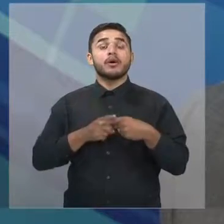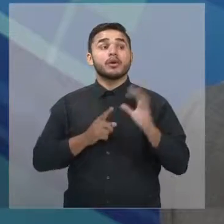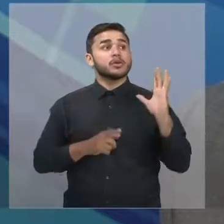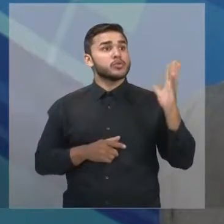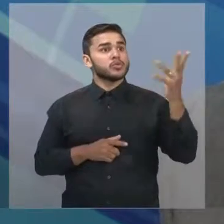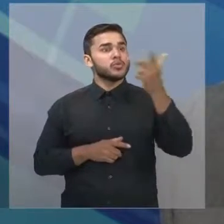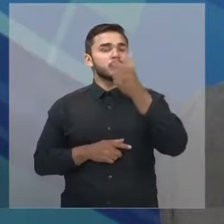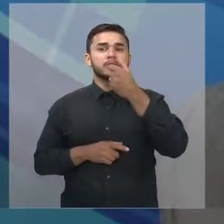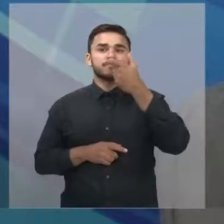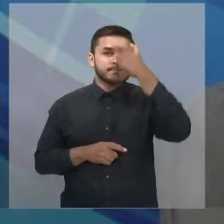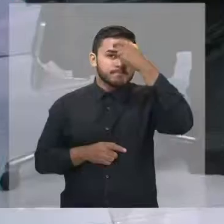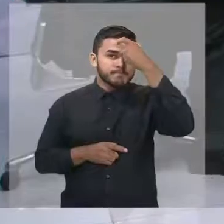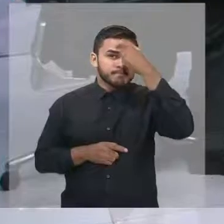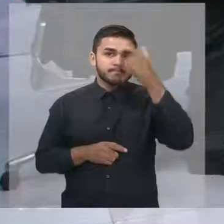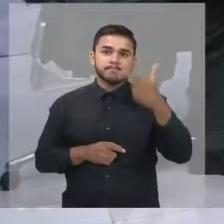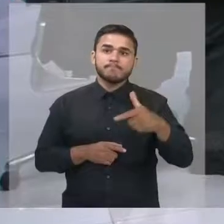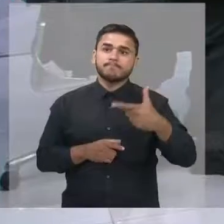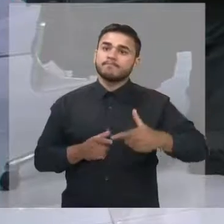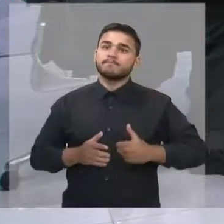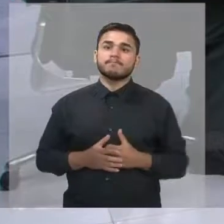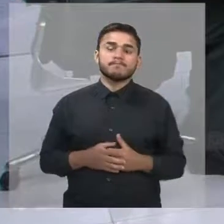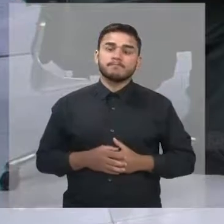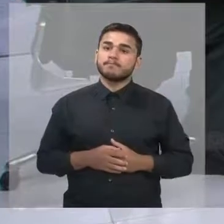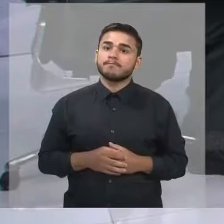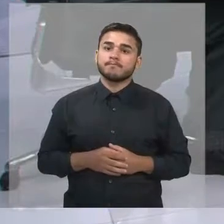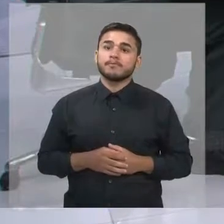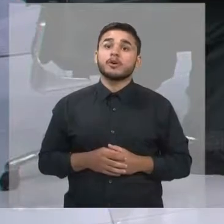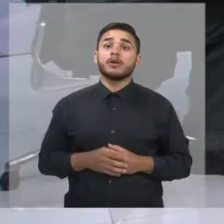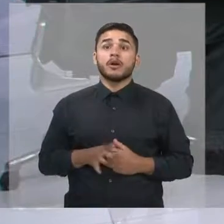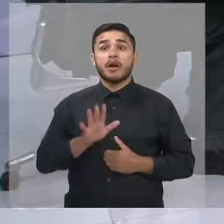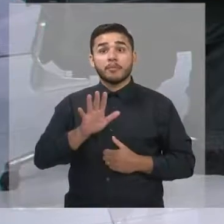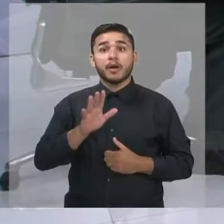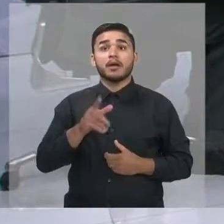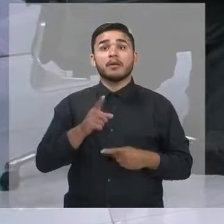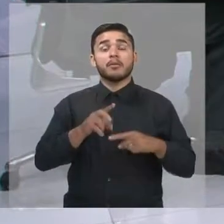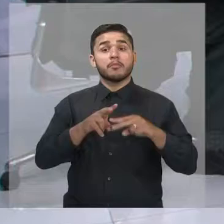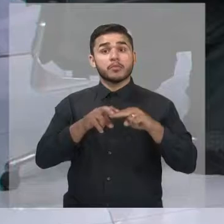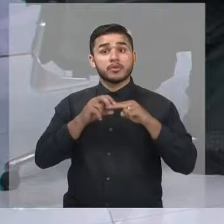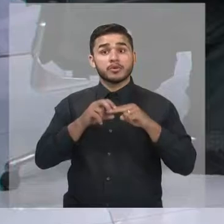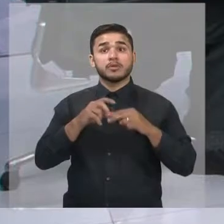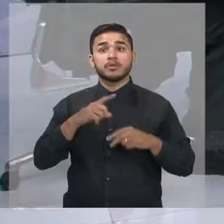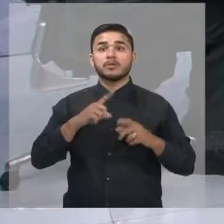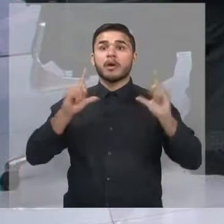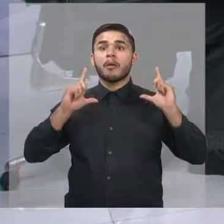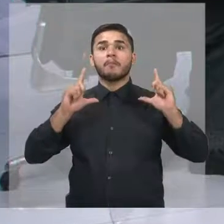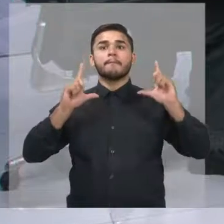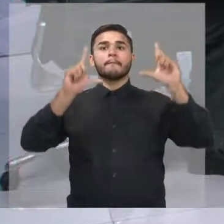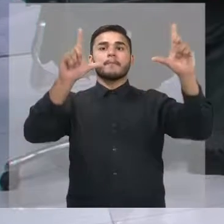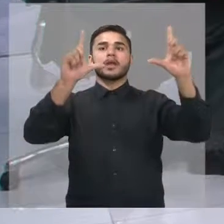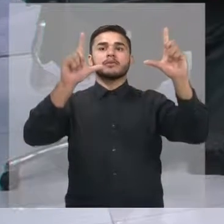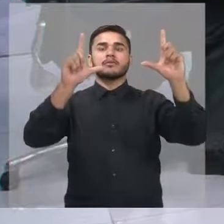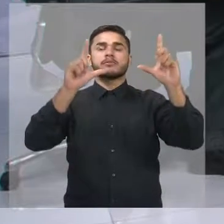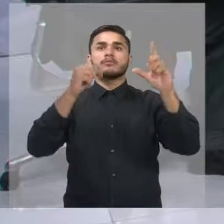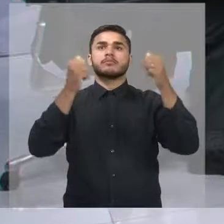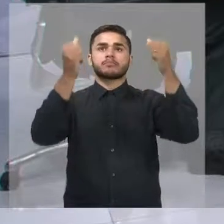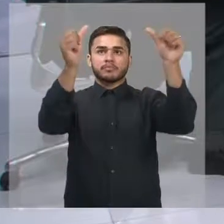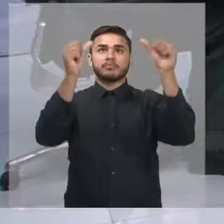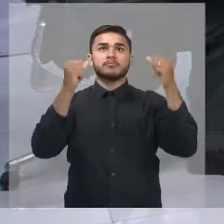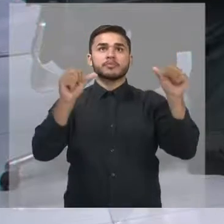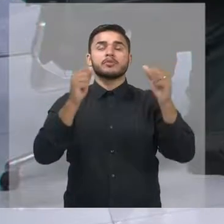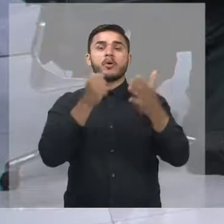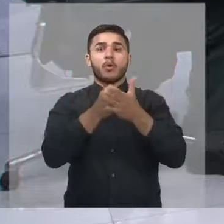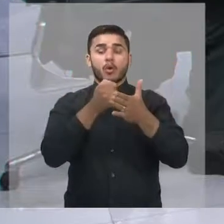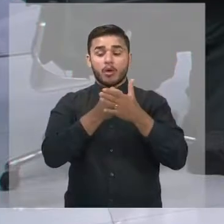está doente sobre esse aspecto. E mais ainda, não obstante ter a lei, precisa se botar uma placa